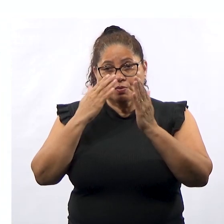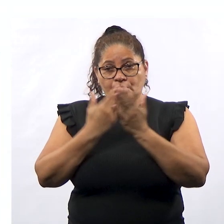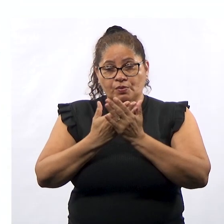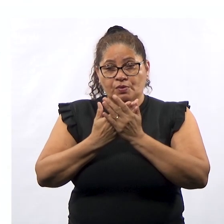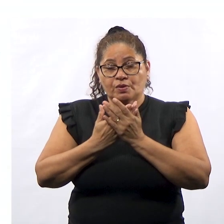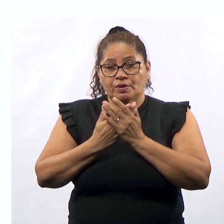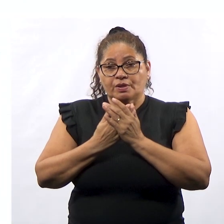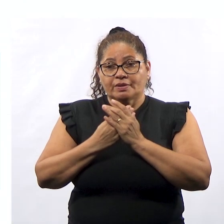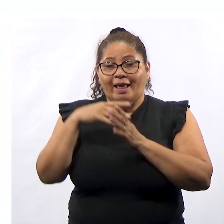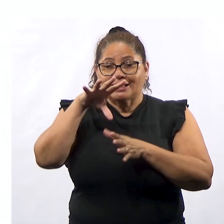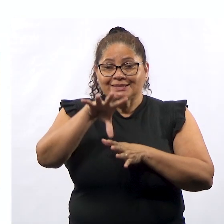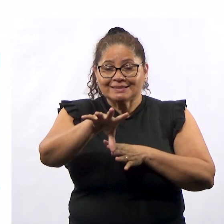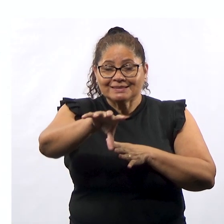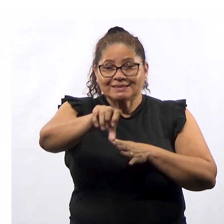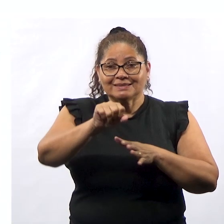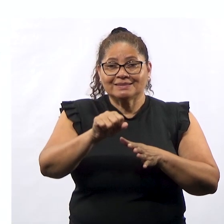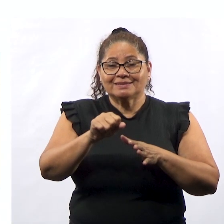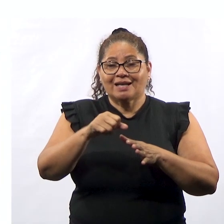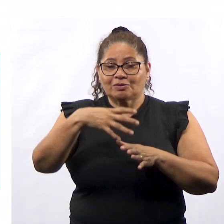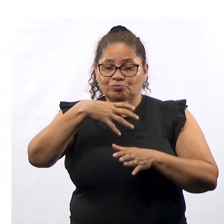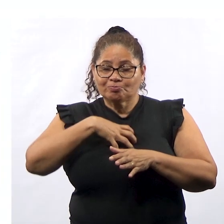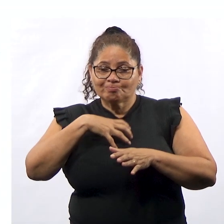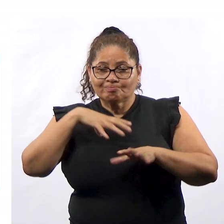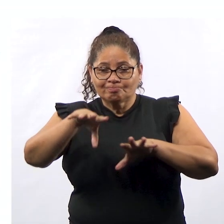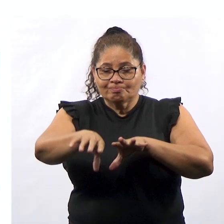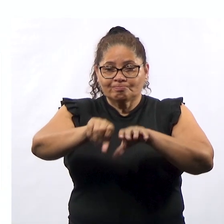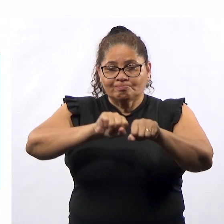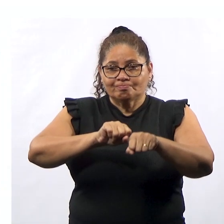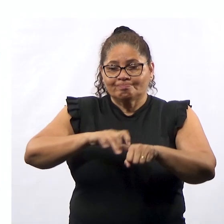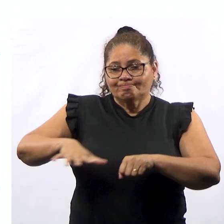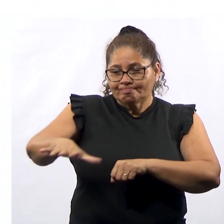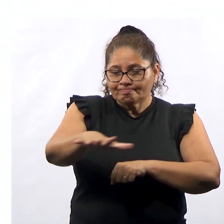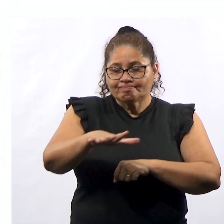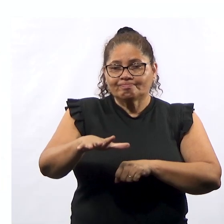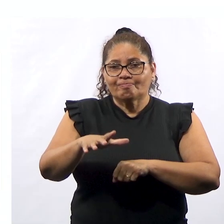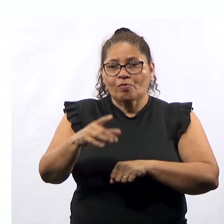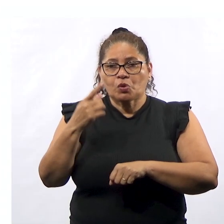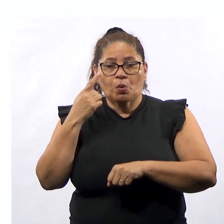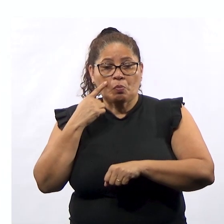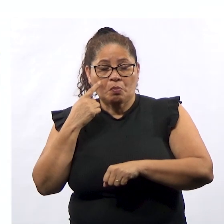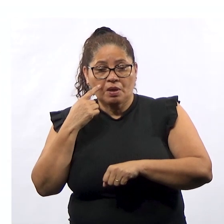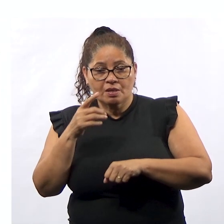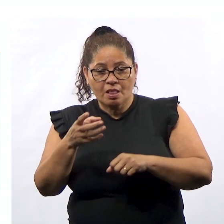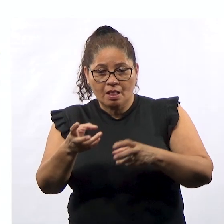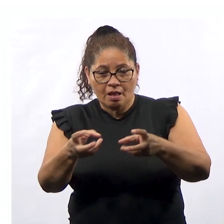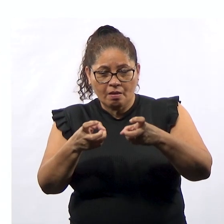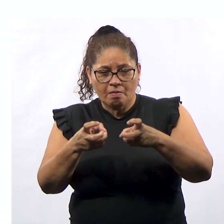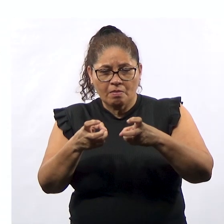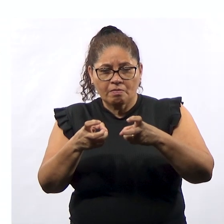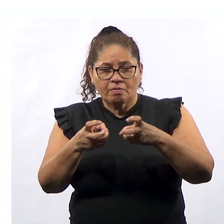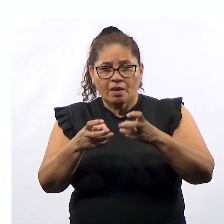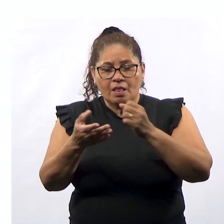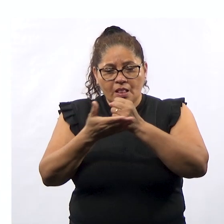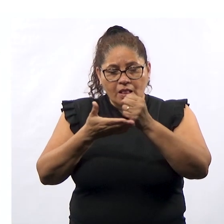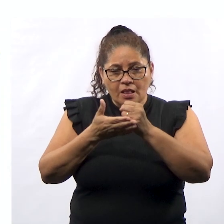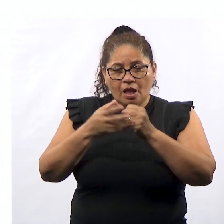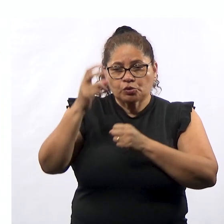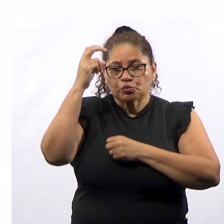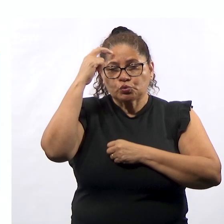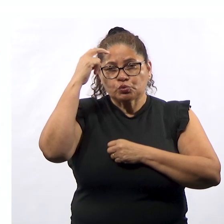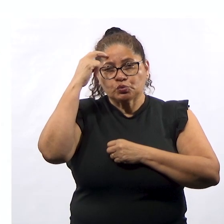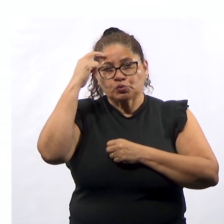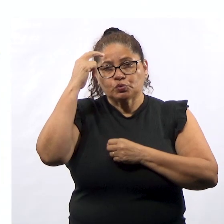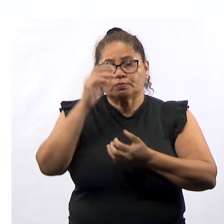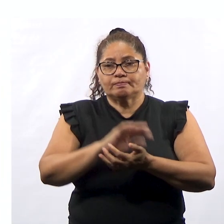escolar. Resgatar o sentido da formação geral. Revisar a racionalidade baseada